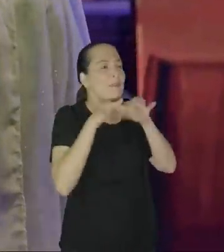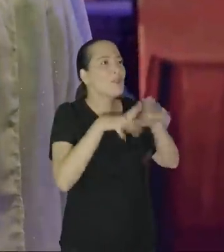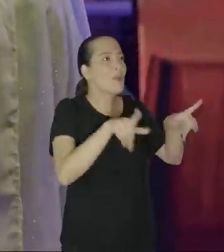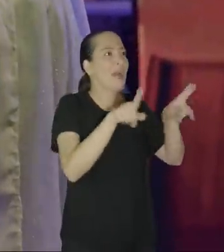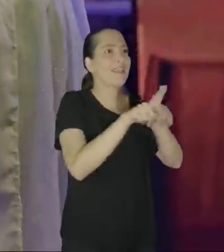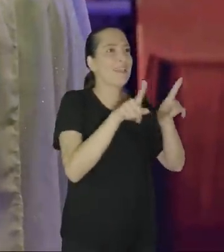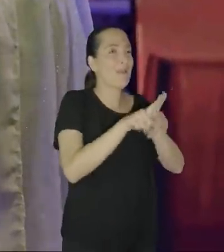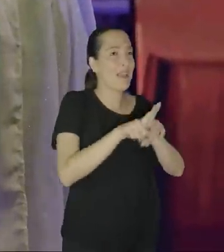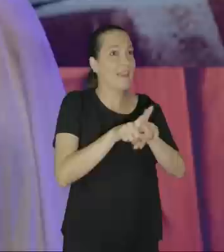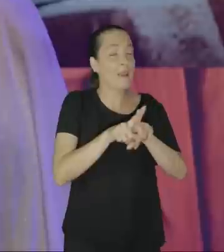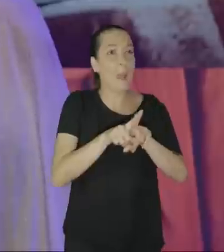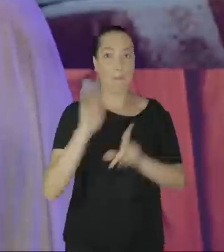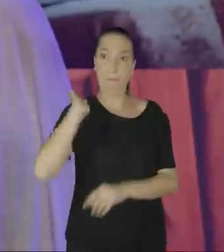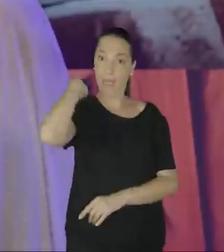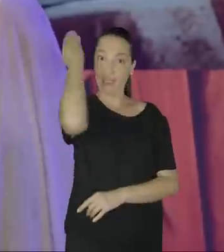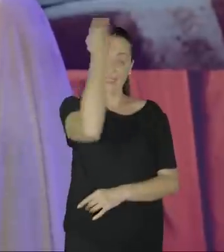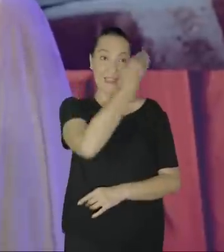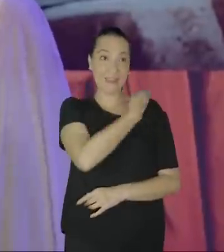Maria,